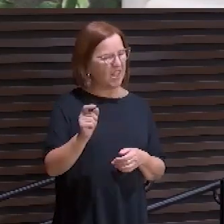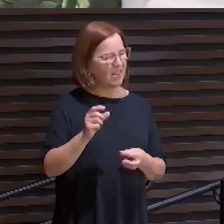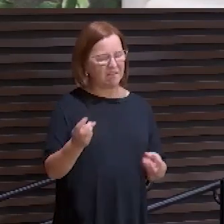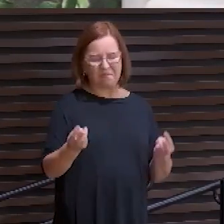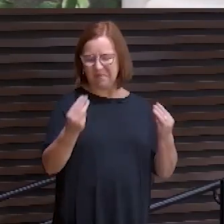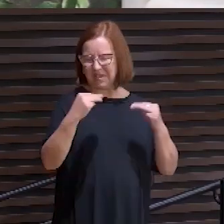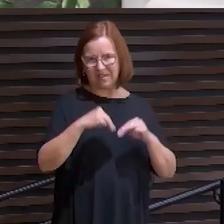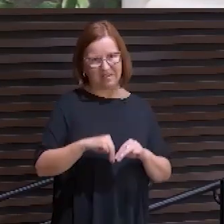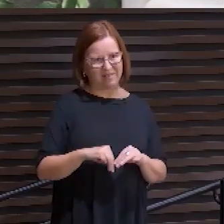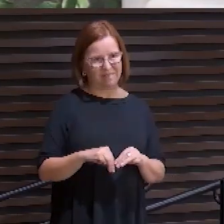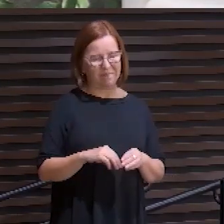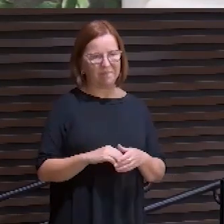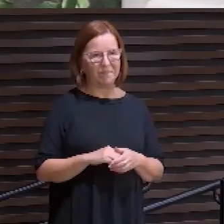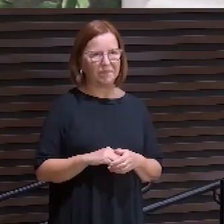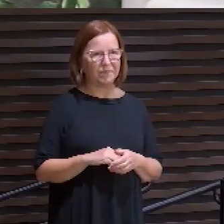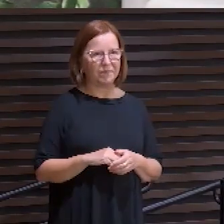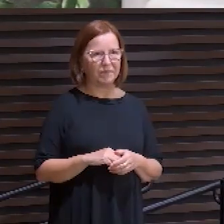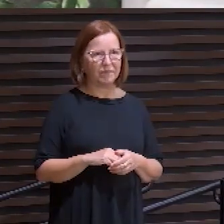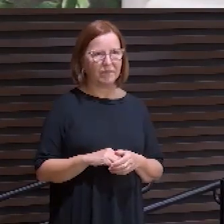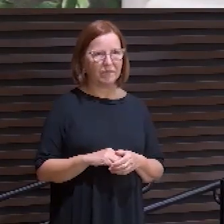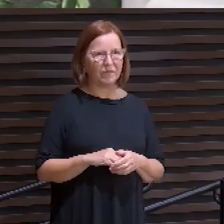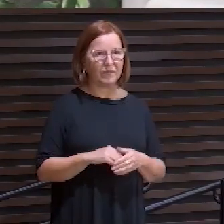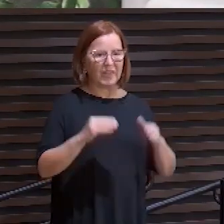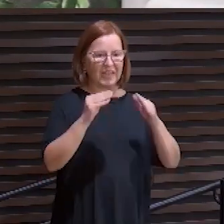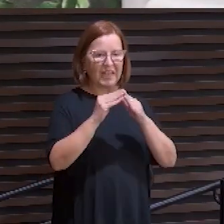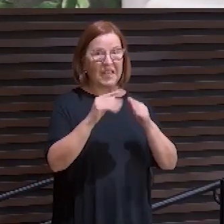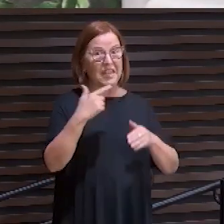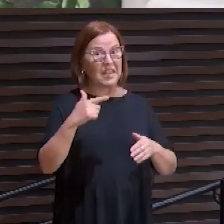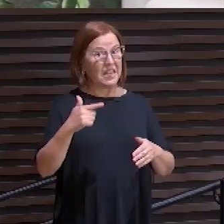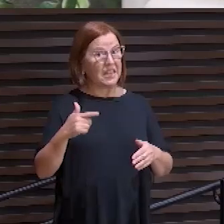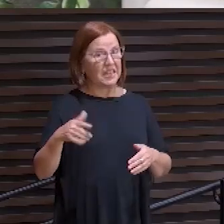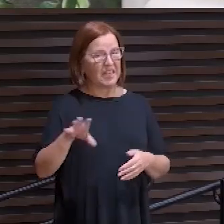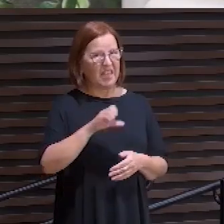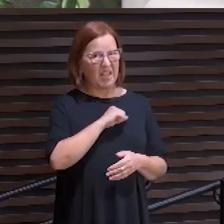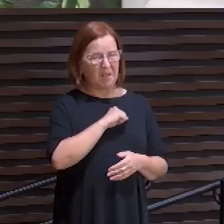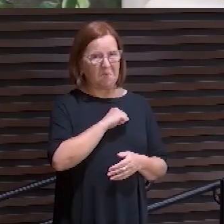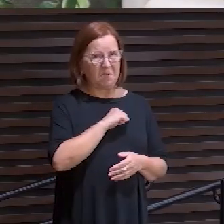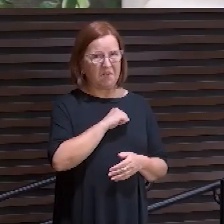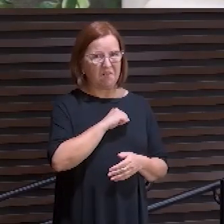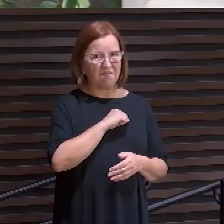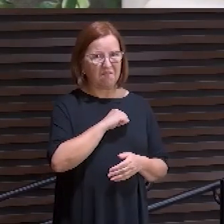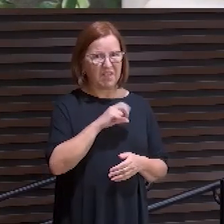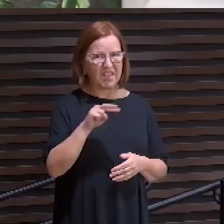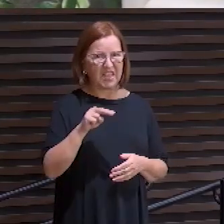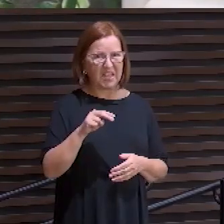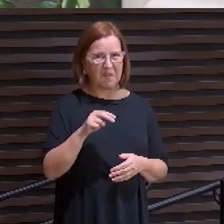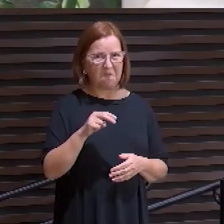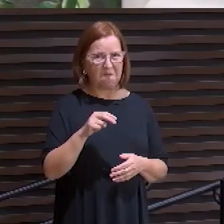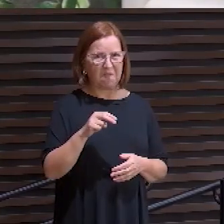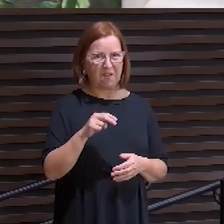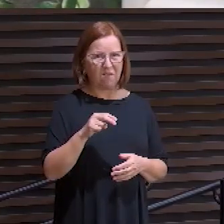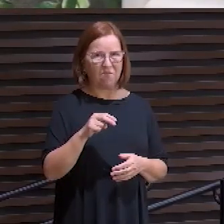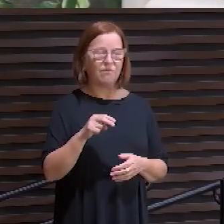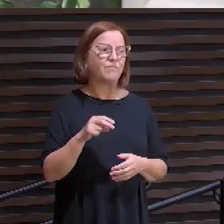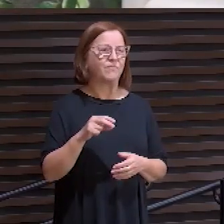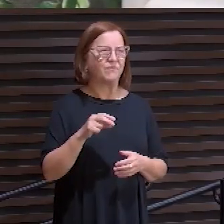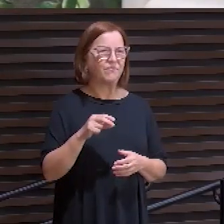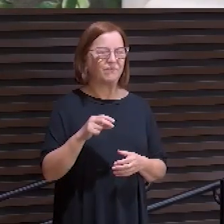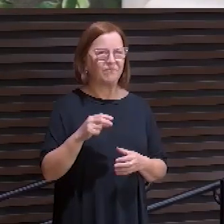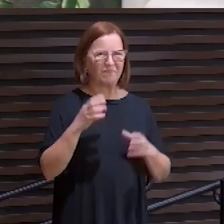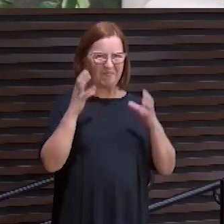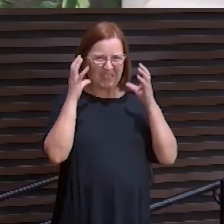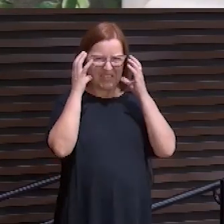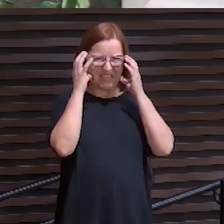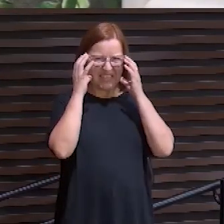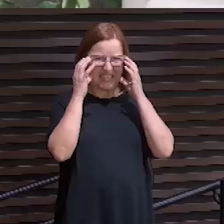mérito. Um lar sem amor é um cadáver que só exala mau cheiro.